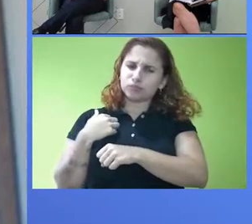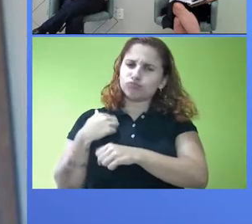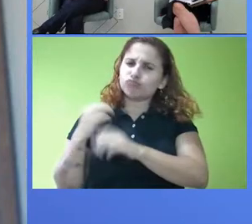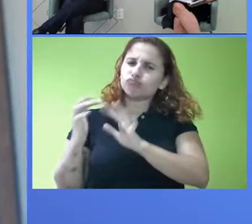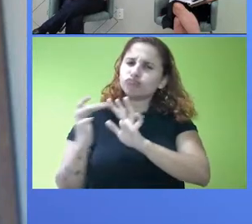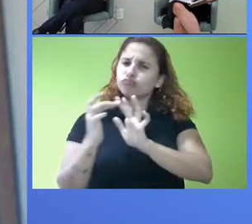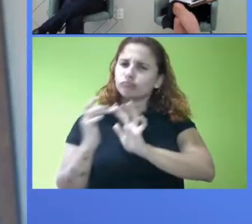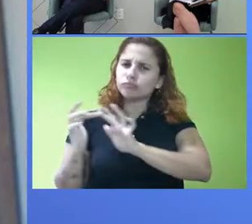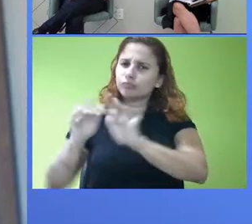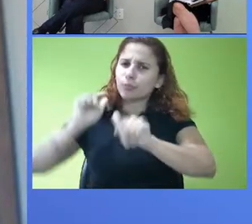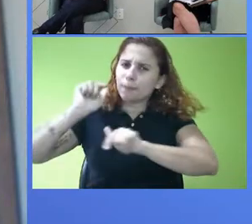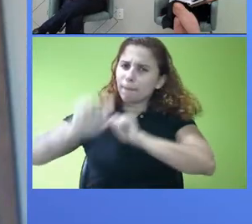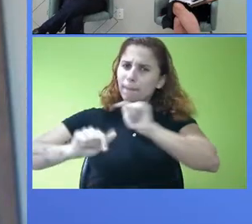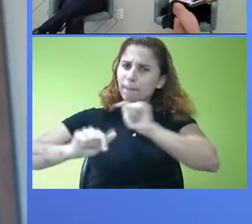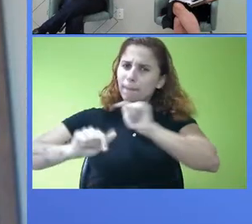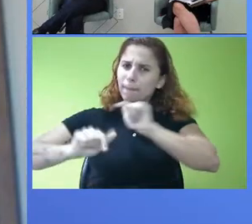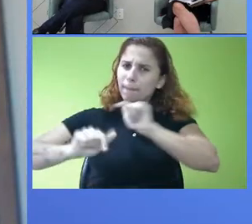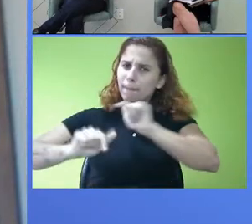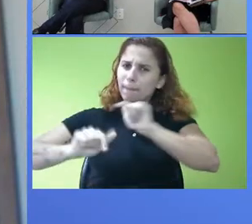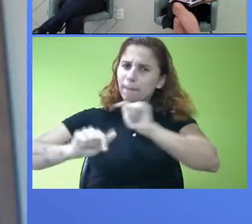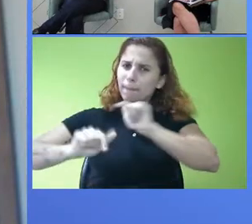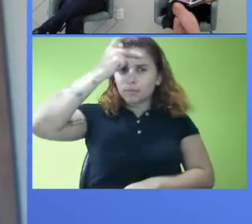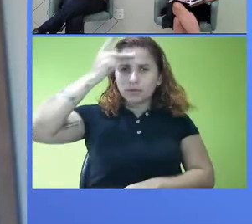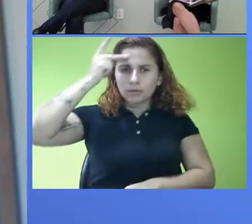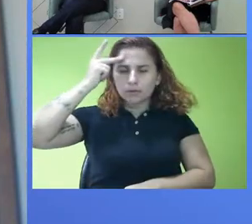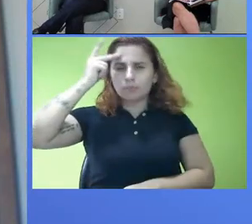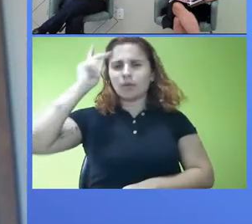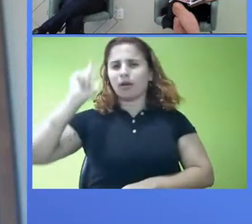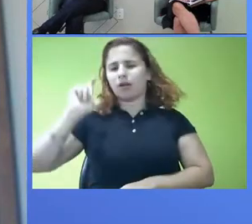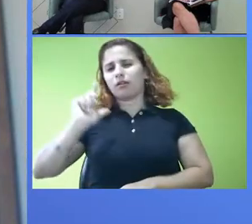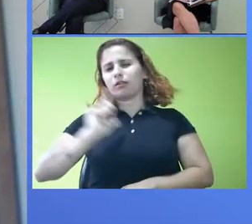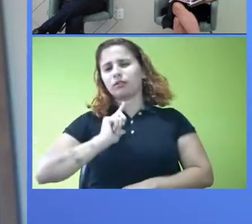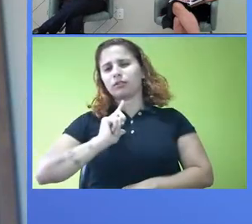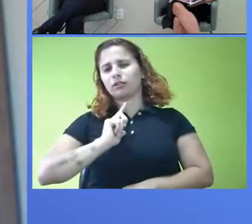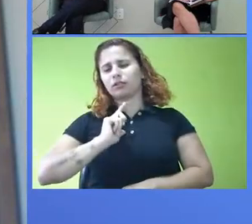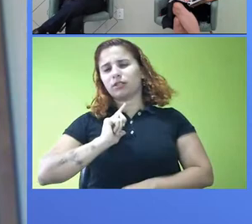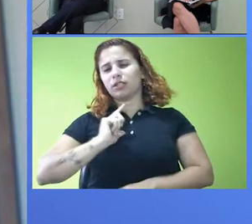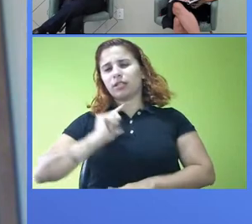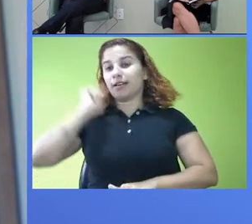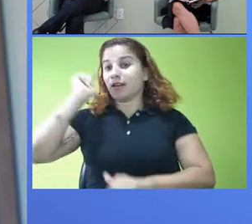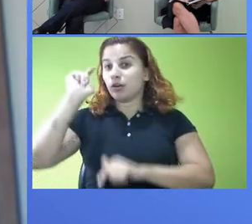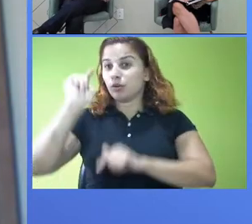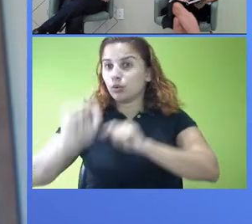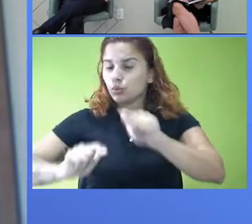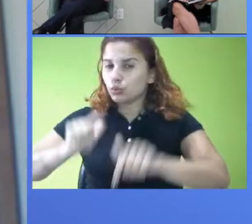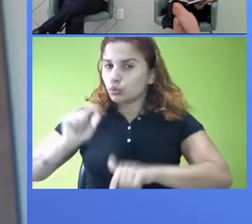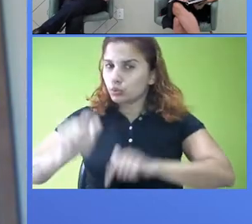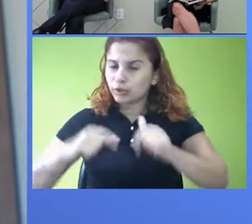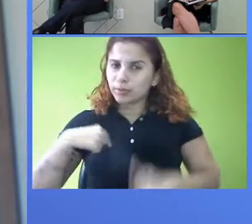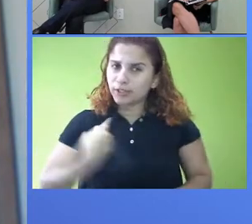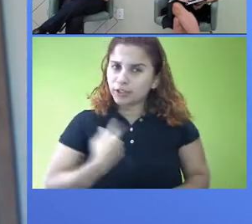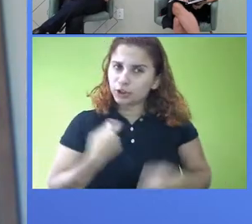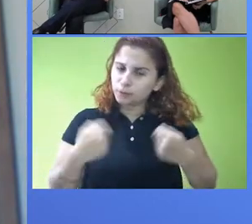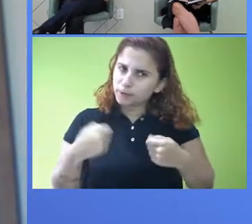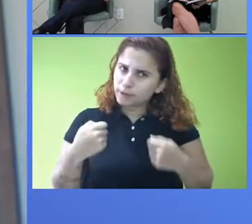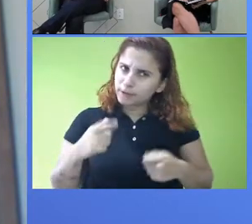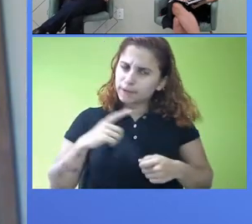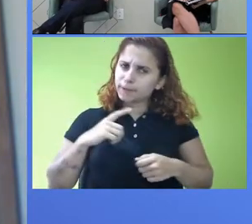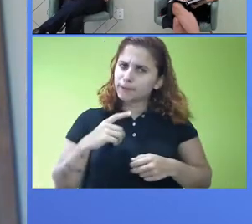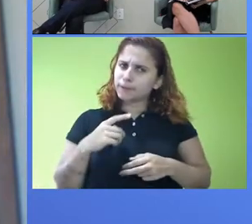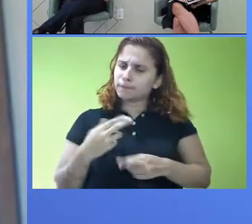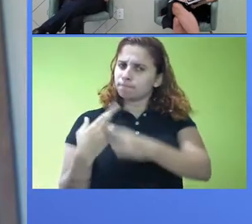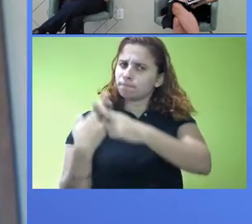muito ao que ela sempre nos chama a atenção, de que agora a gente precisa de assumir como